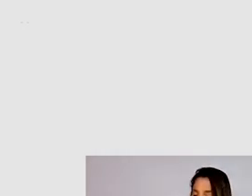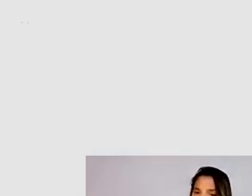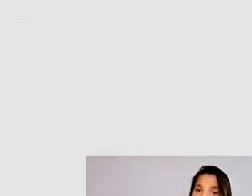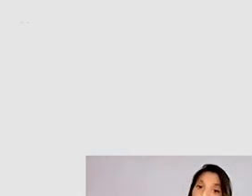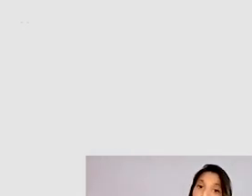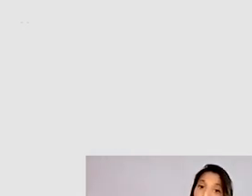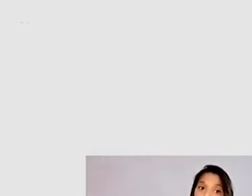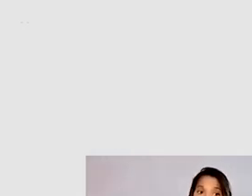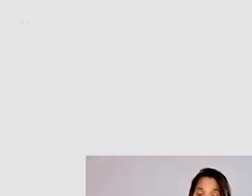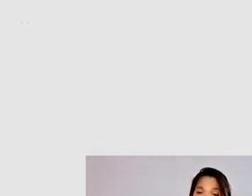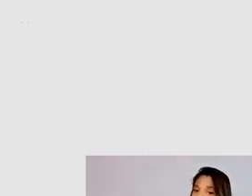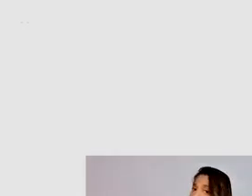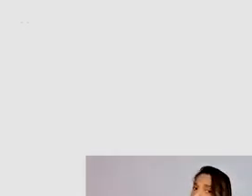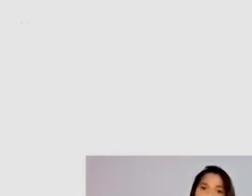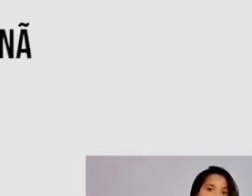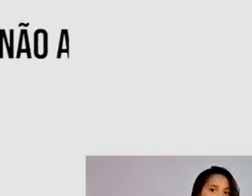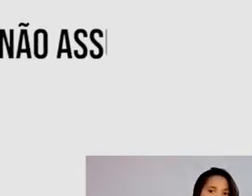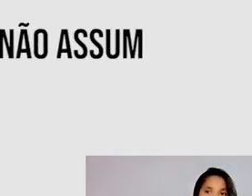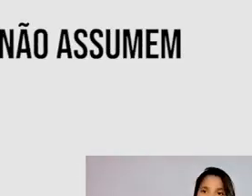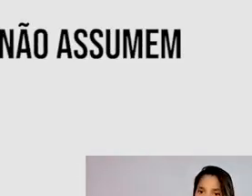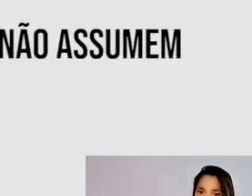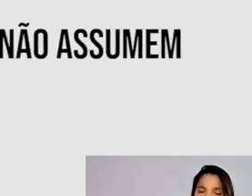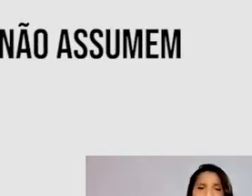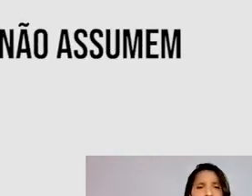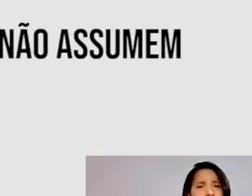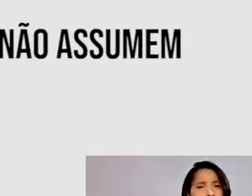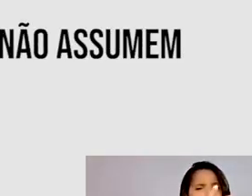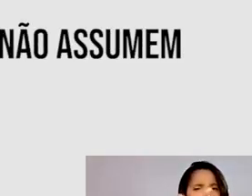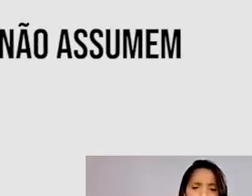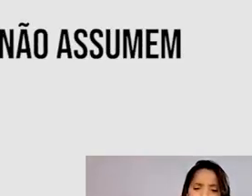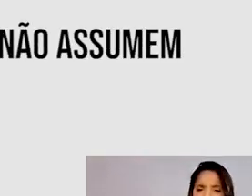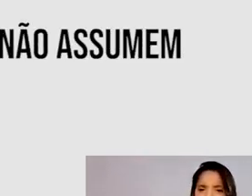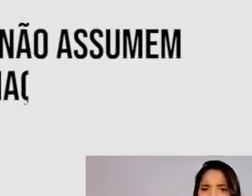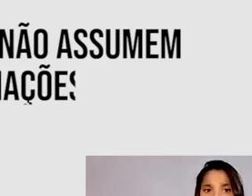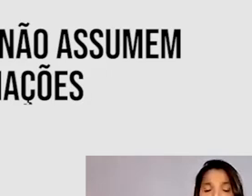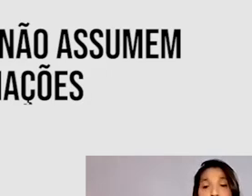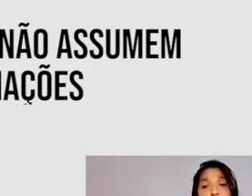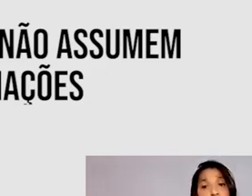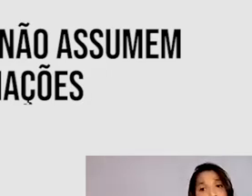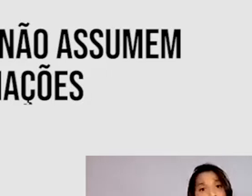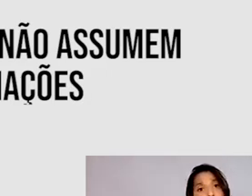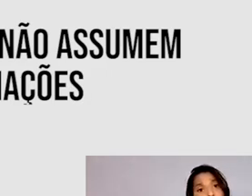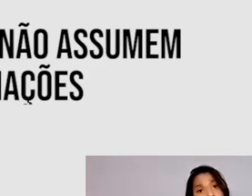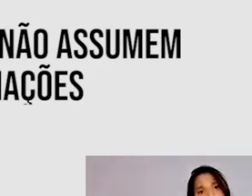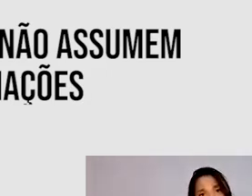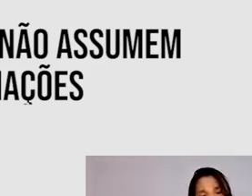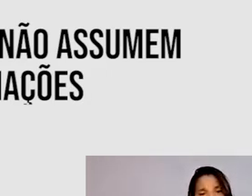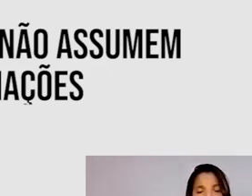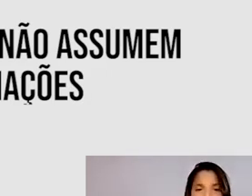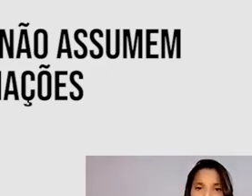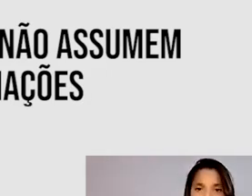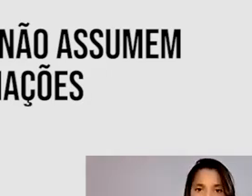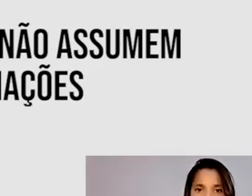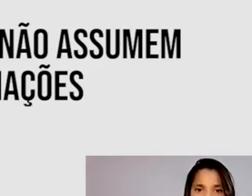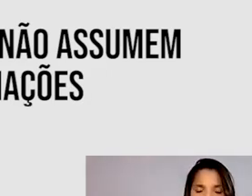Os organizadores e patrocinadores do evento não assumem qualquer responsabilidade pelo uso de informações compartilhadas e transmitidas